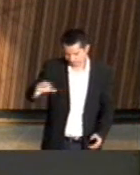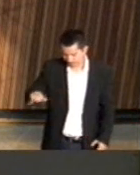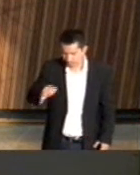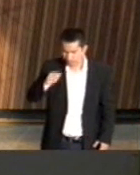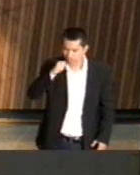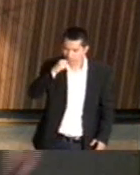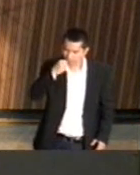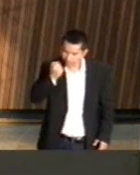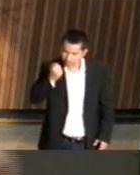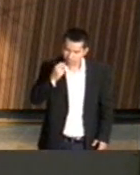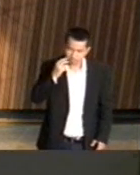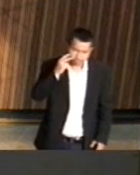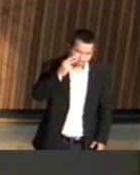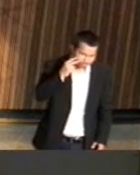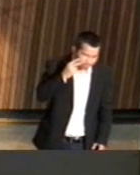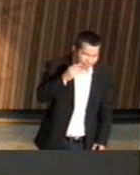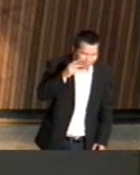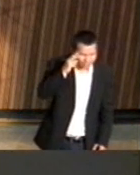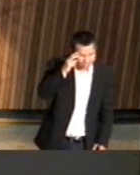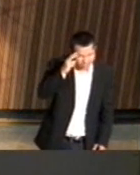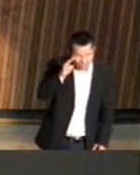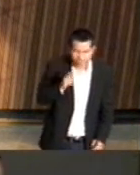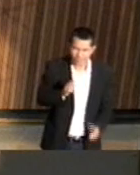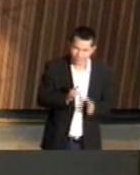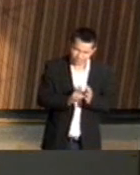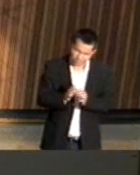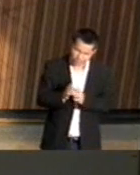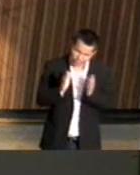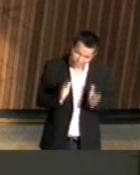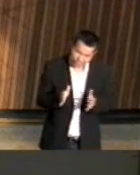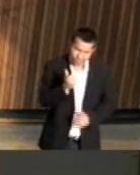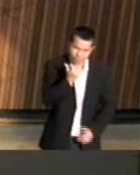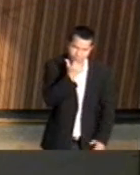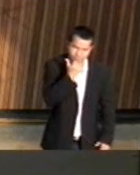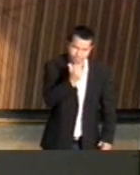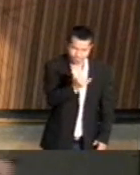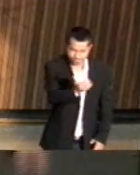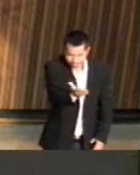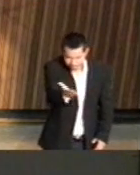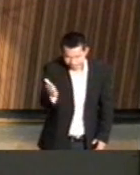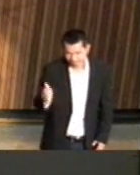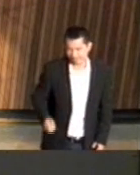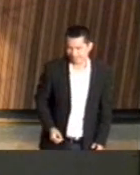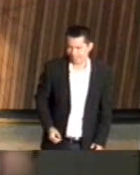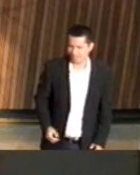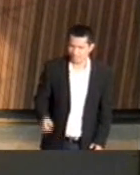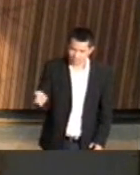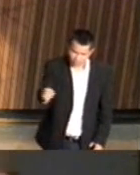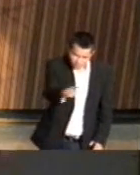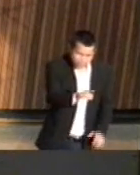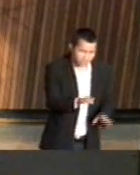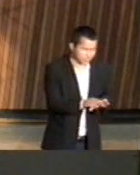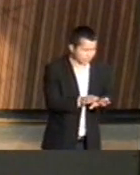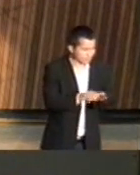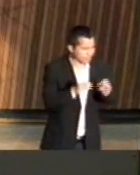Toma cuidado, ele é ladrão. E passou tanta coisa na minha cabeça, tanta coisa.